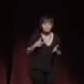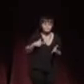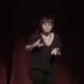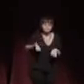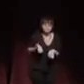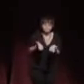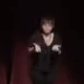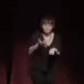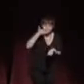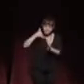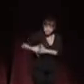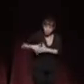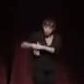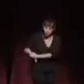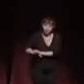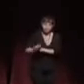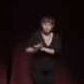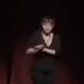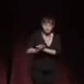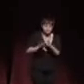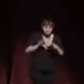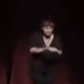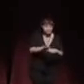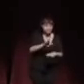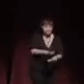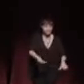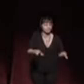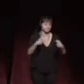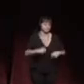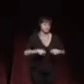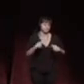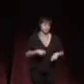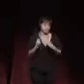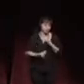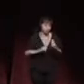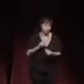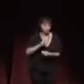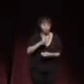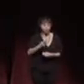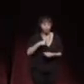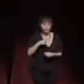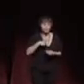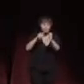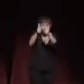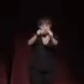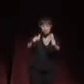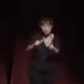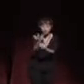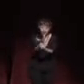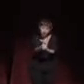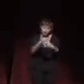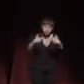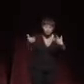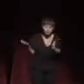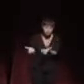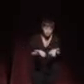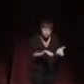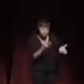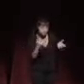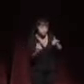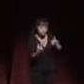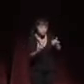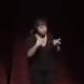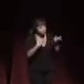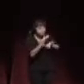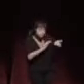a criança, com seu filho, ou a compartilhar uma obra de arte, uma peça. Ou no museu, tem um amigo que trabalha